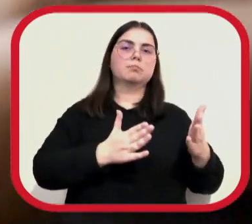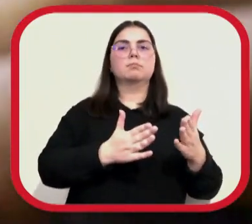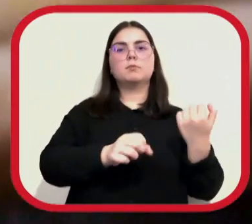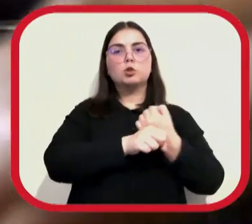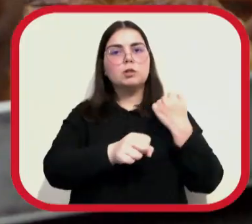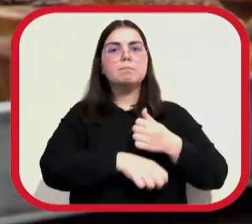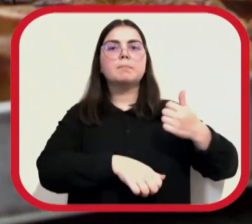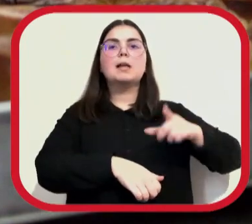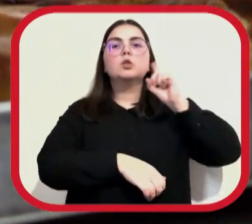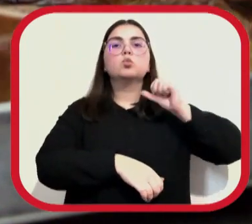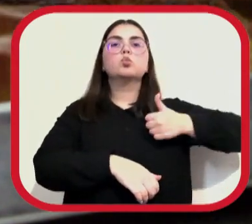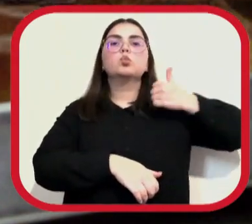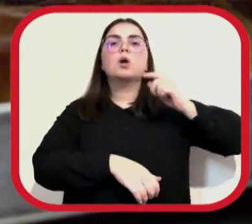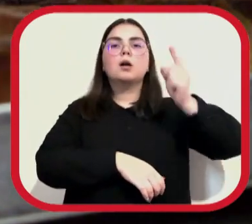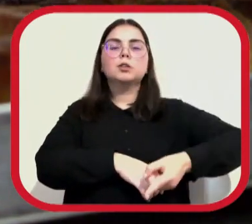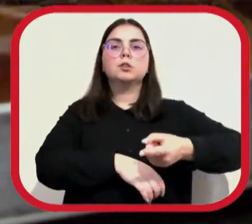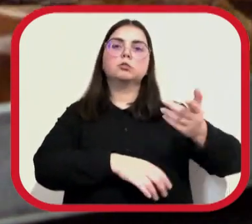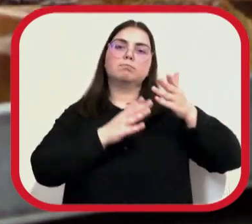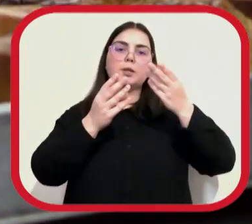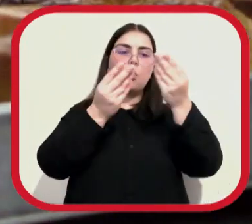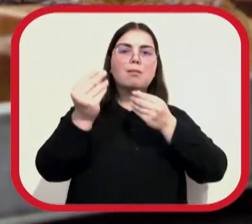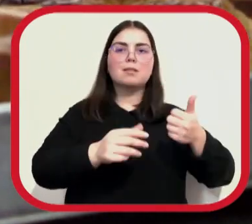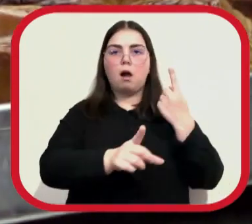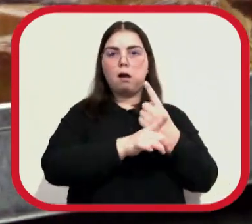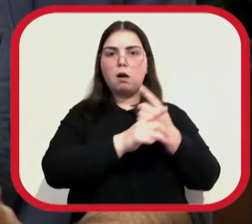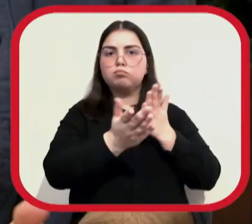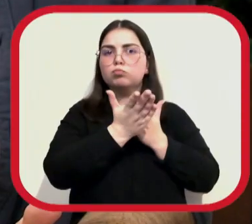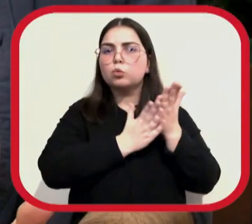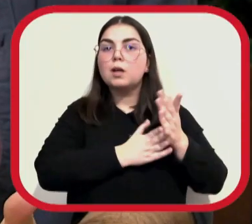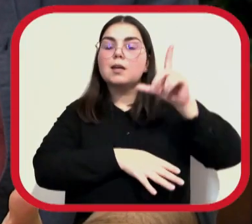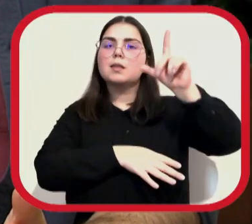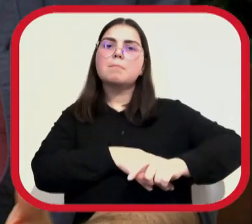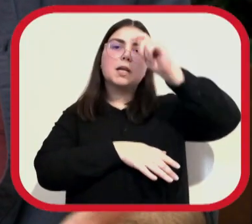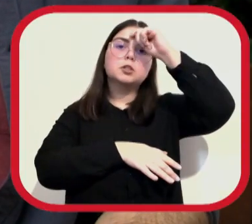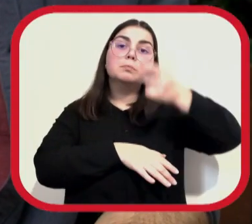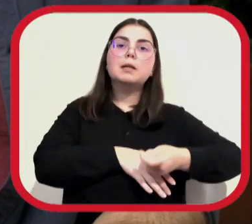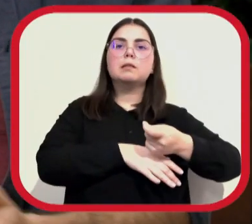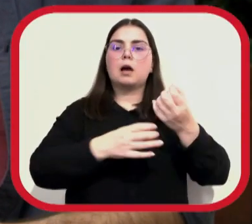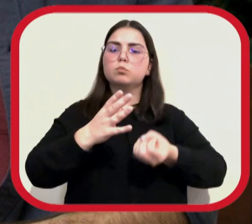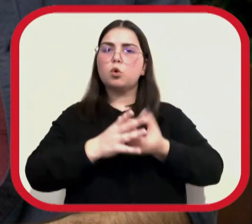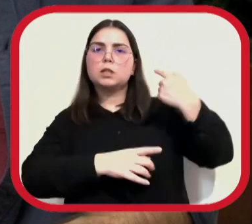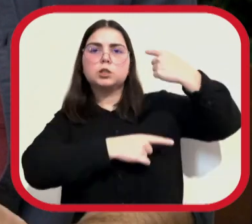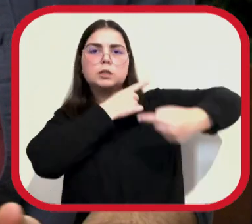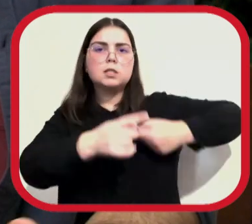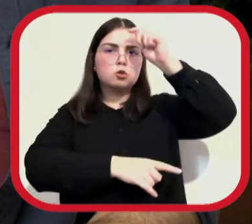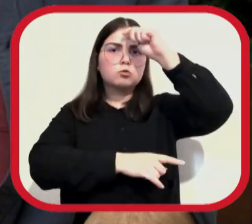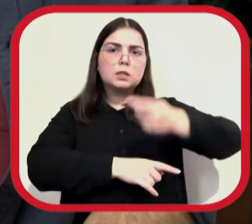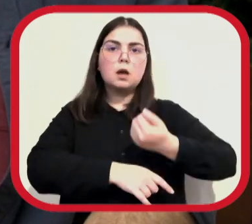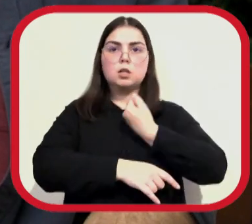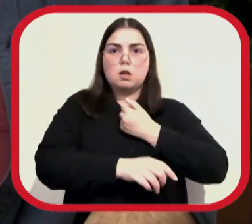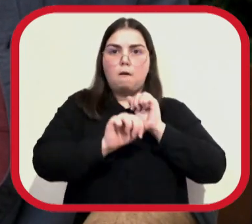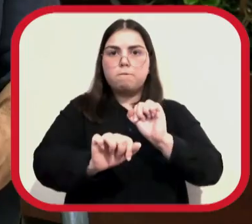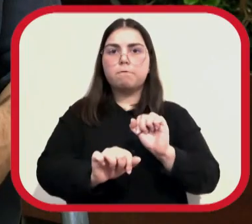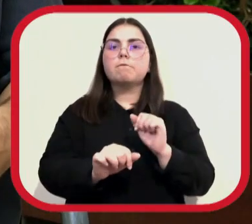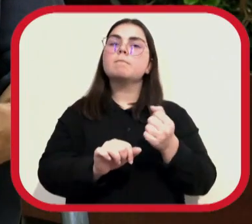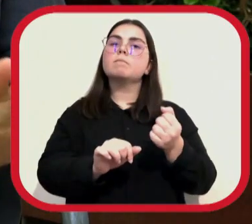mais importante, é mantermos a qualidade dos produtos e mantermos, no fundo, respeitarmos a origem, a tradição, a identidade do